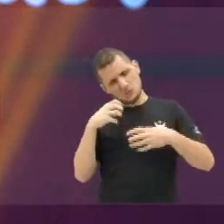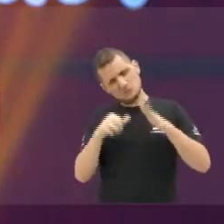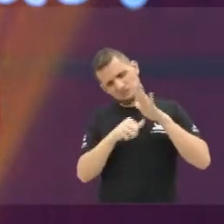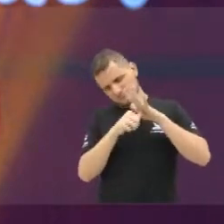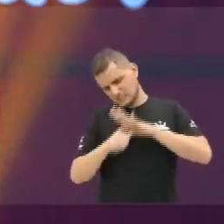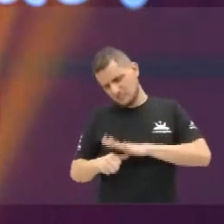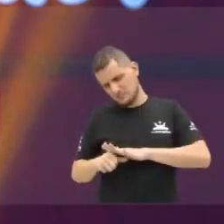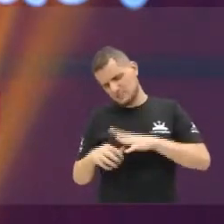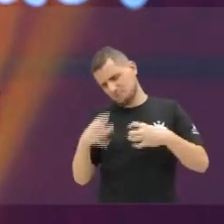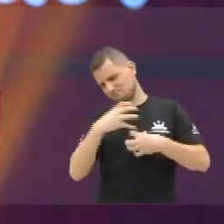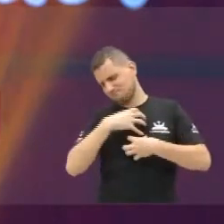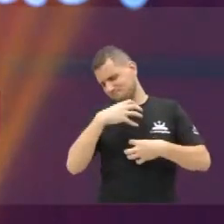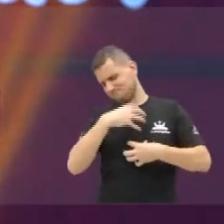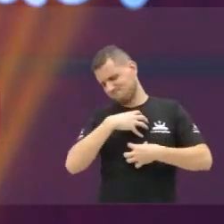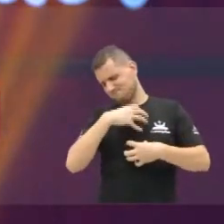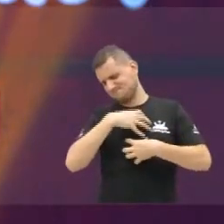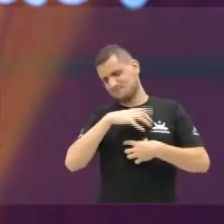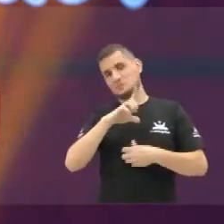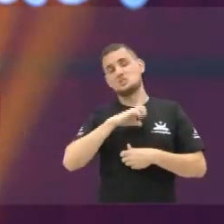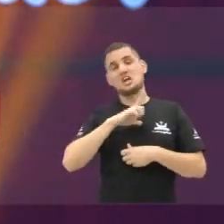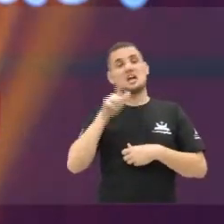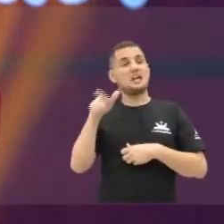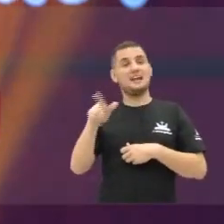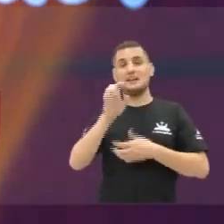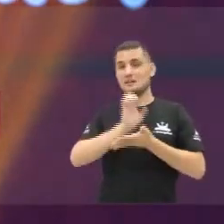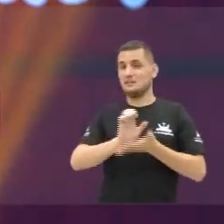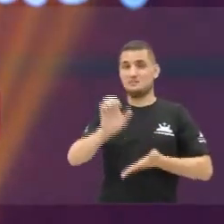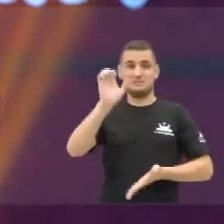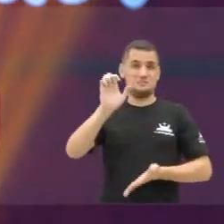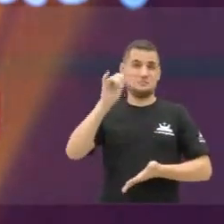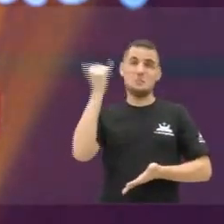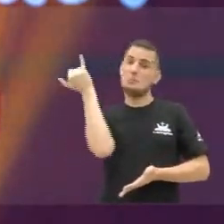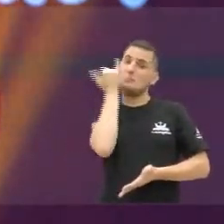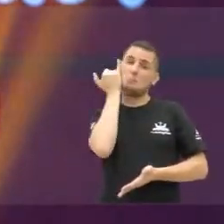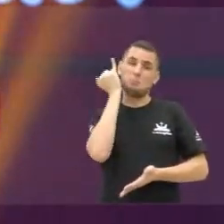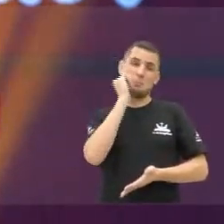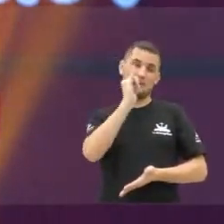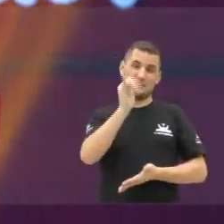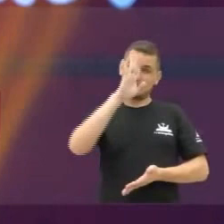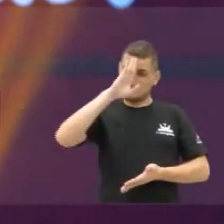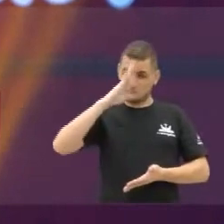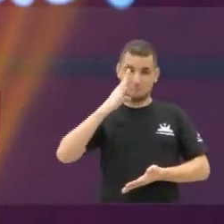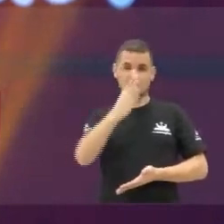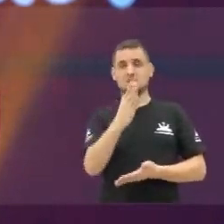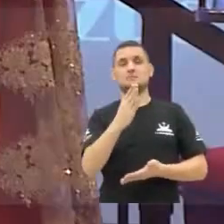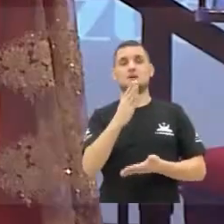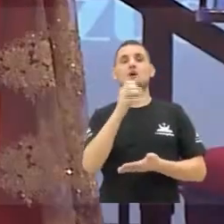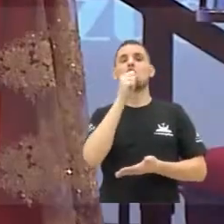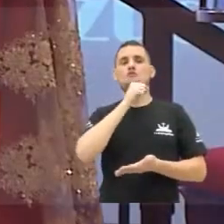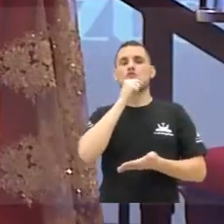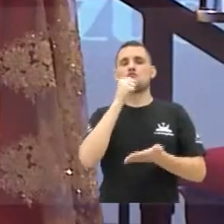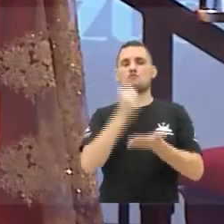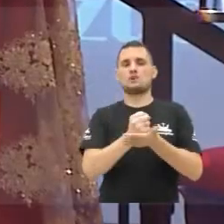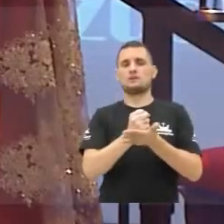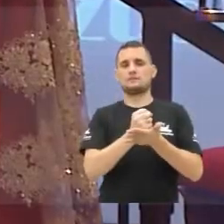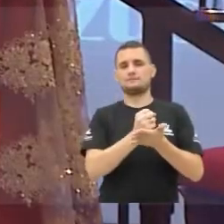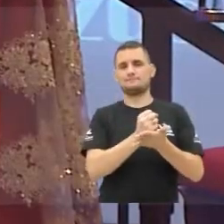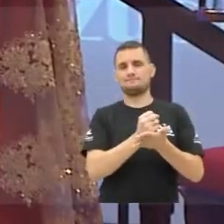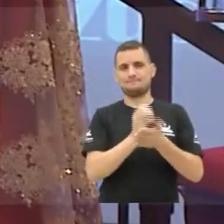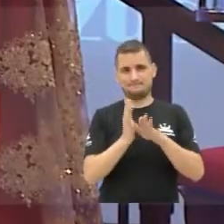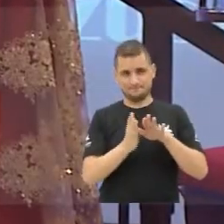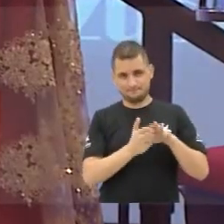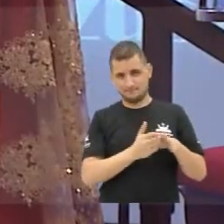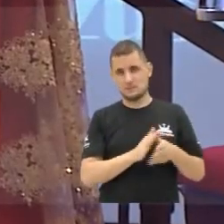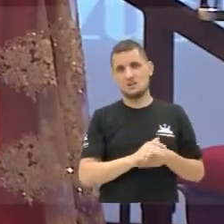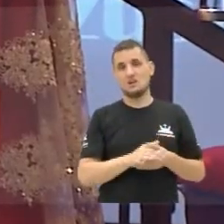depressão em um dos maiores profetas do Antigo Testamento. Eu quero dizer a você, meu irmão, minha irmã, você que se